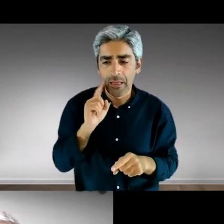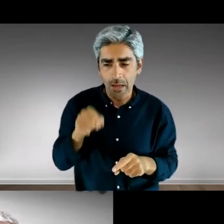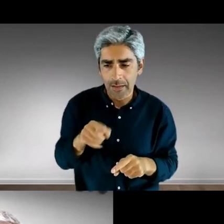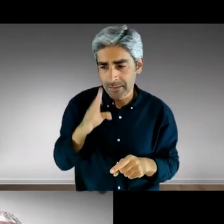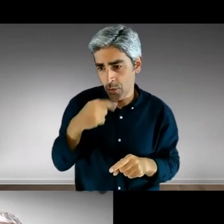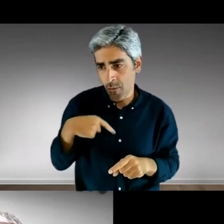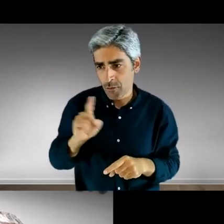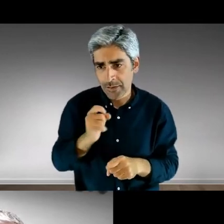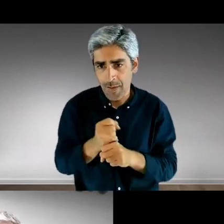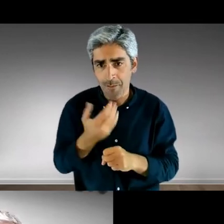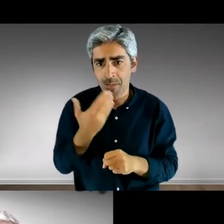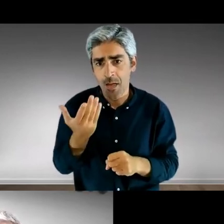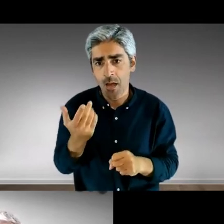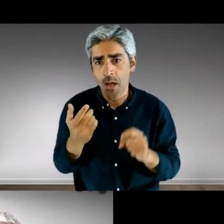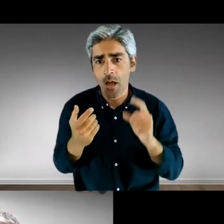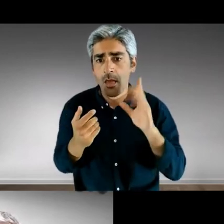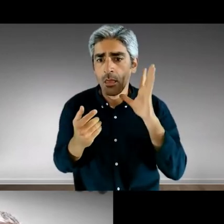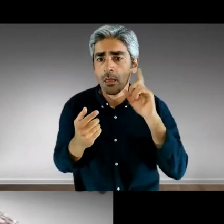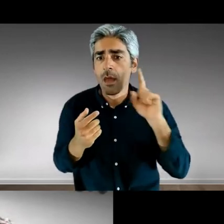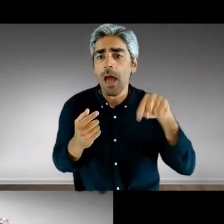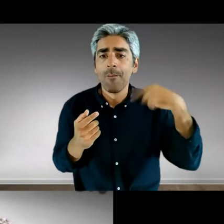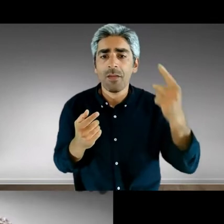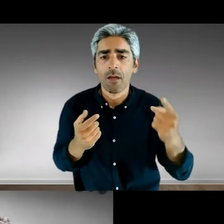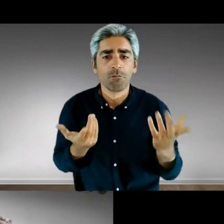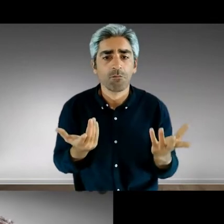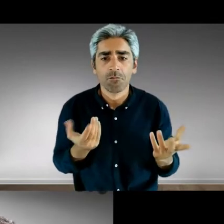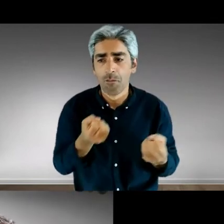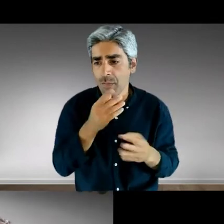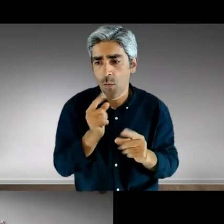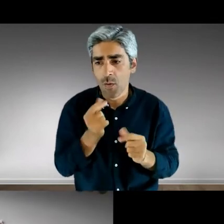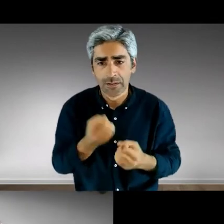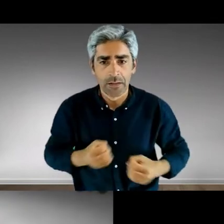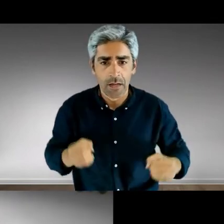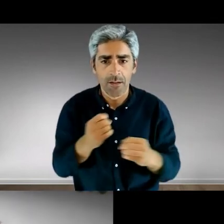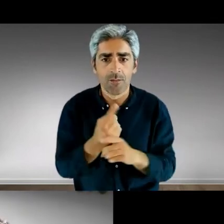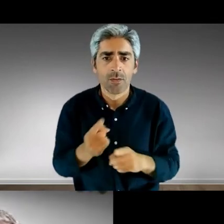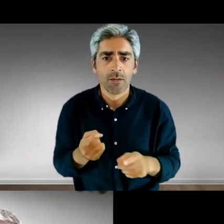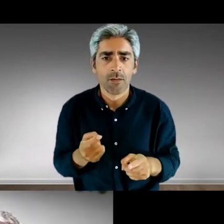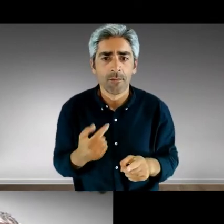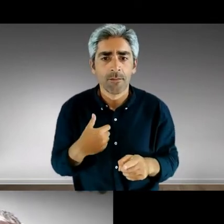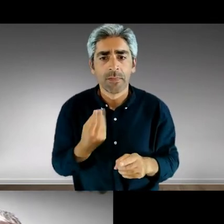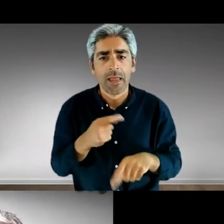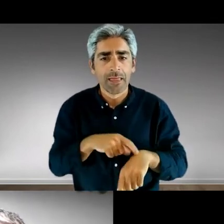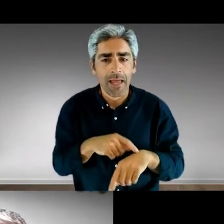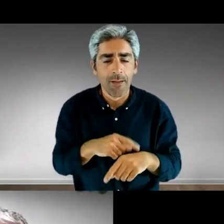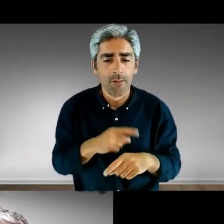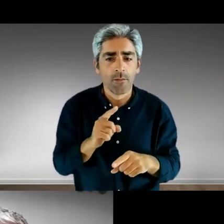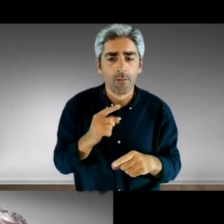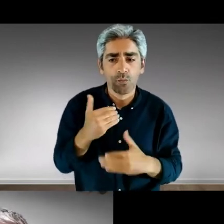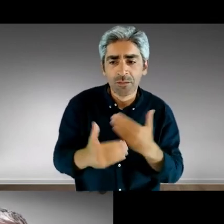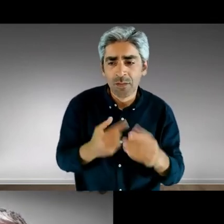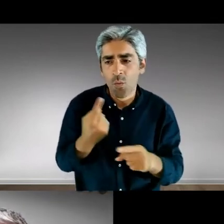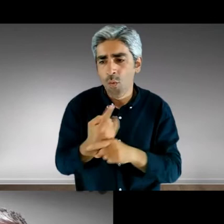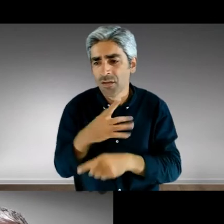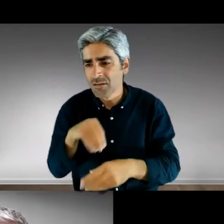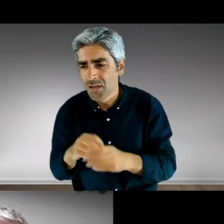ido trabalhar de manhã, no dia a seguir, quando chegasse, nada se tinha perdido. Porque passamos tanto tempo à volta de procedimentos